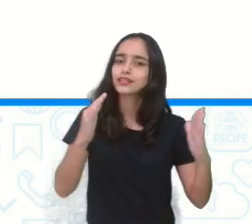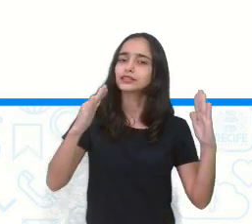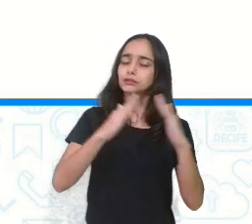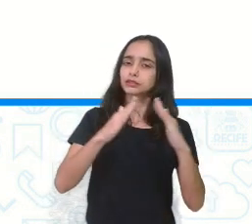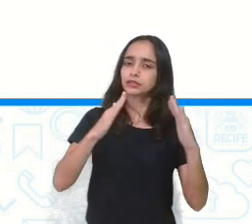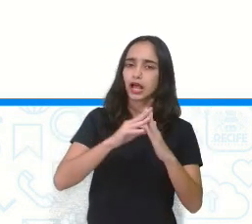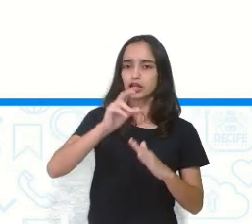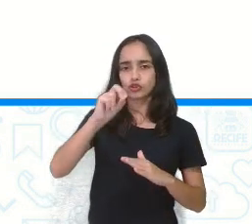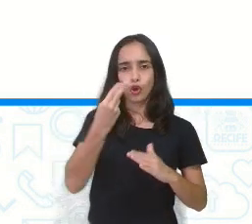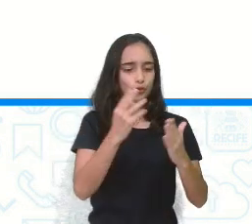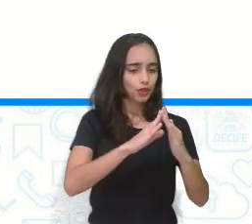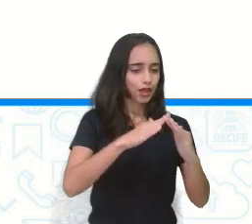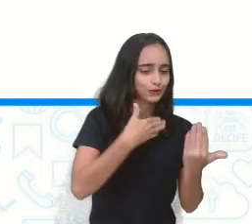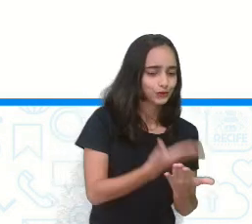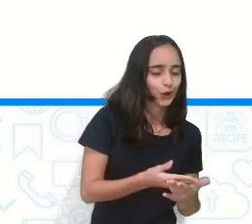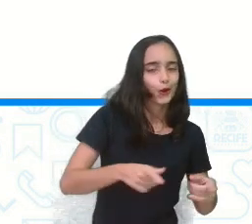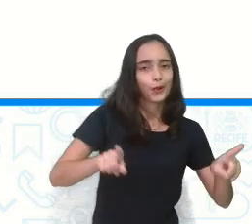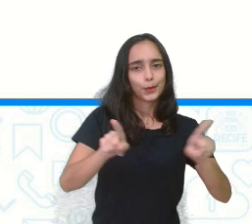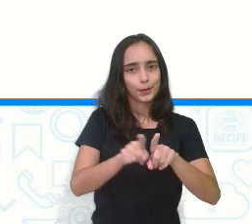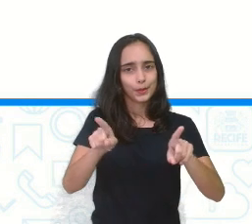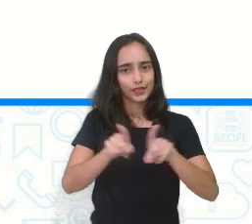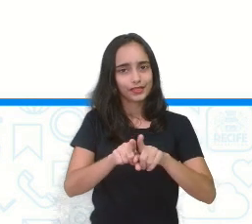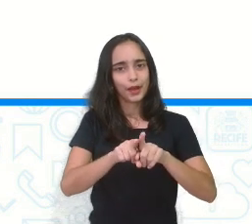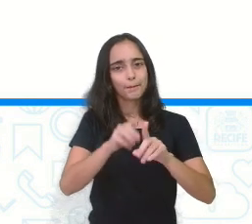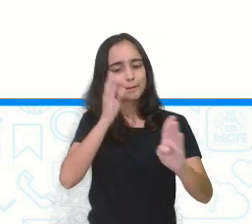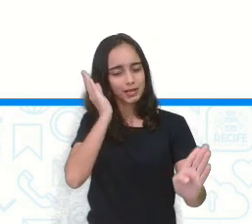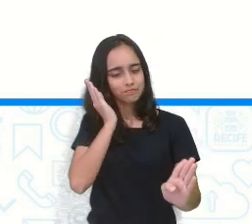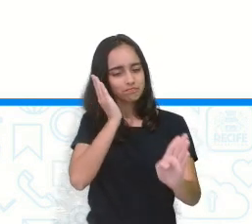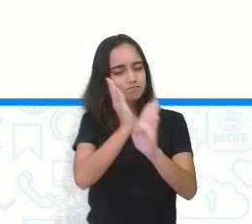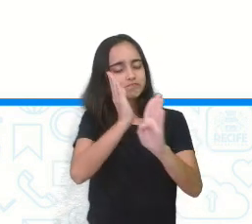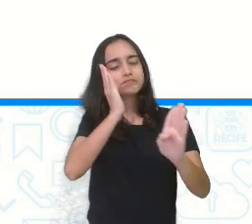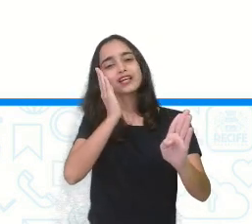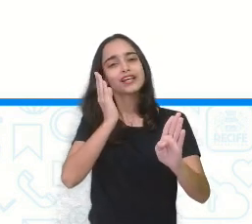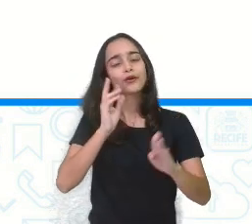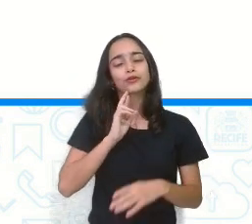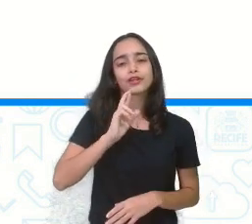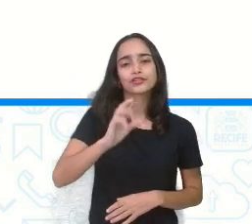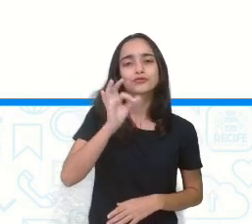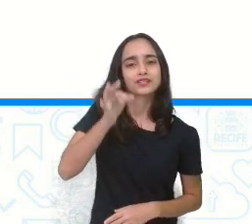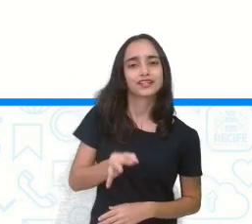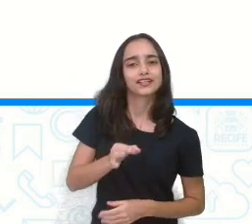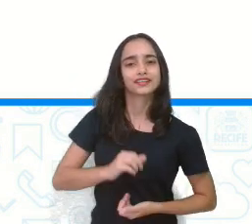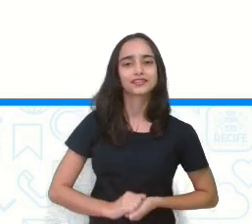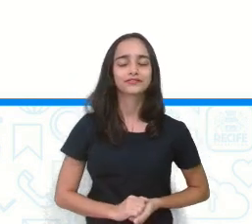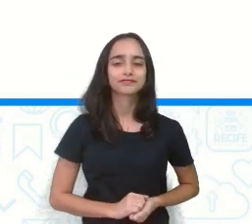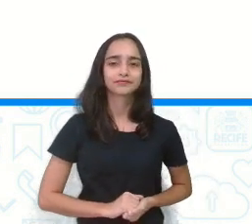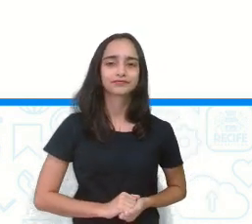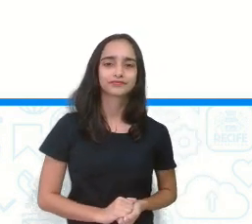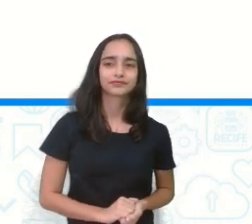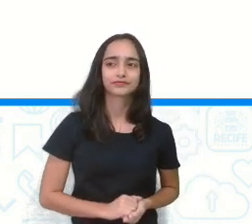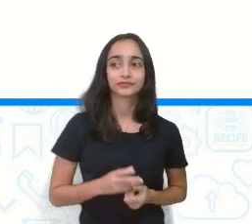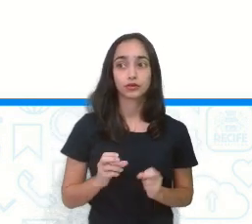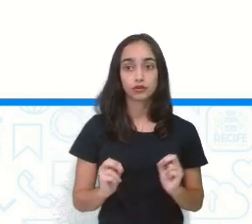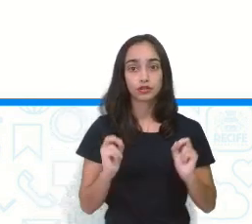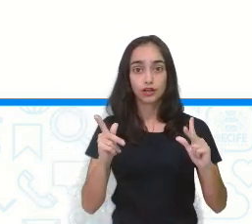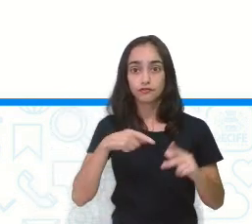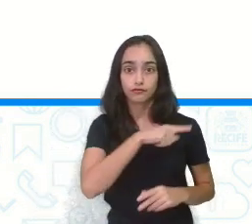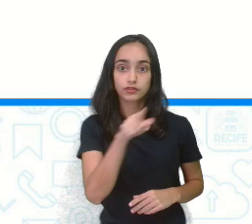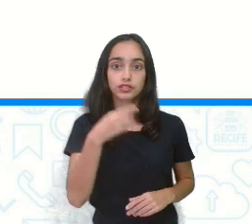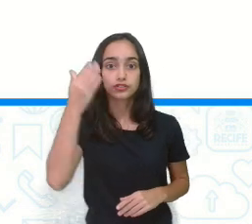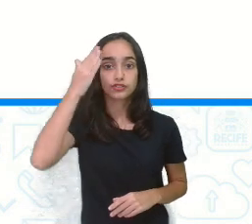está na escola, também chegou aí a esse resultado. Tudo bem? Estão